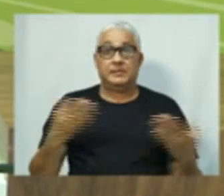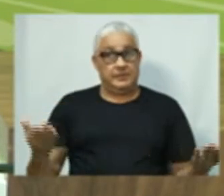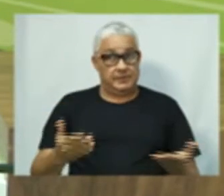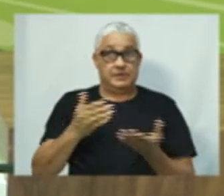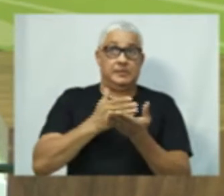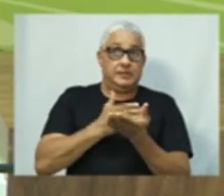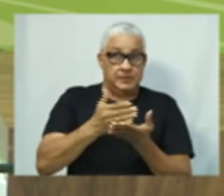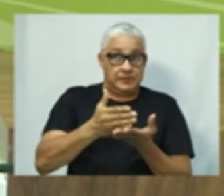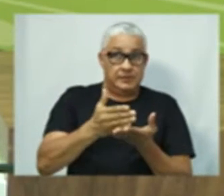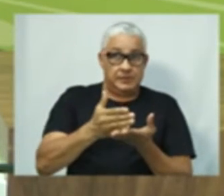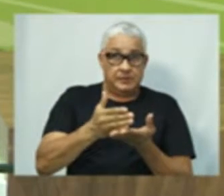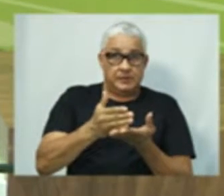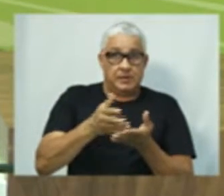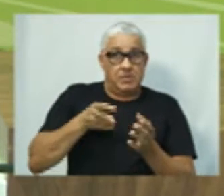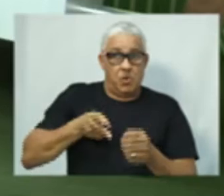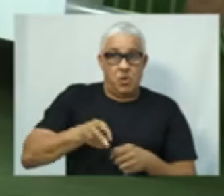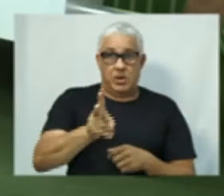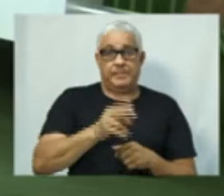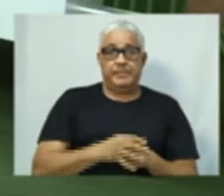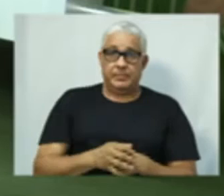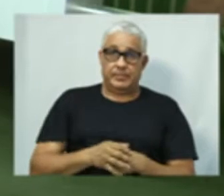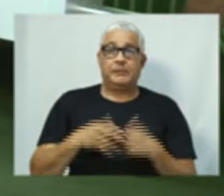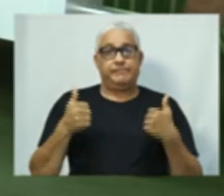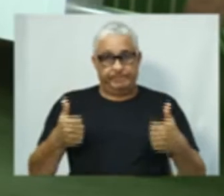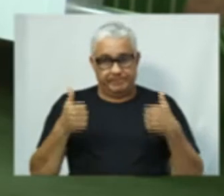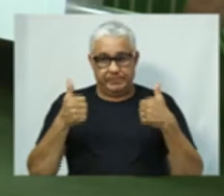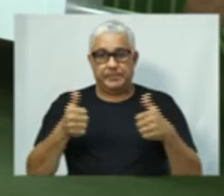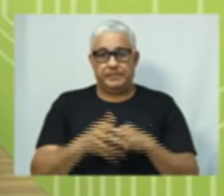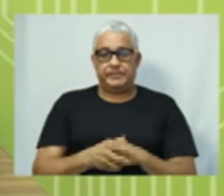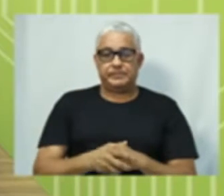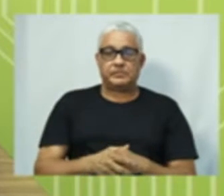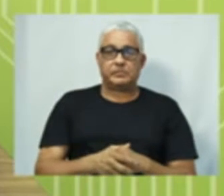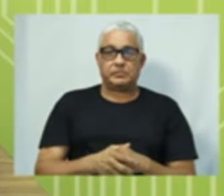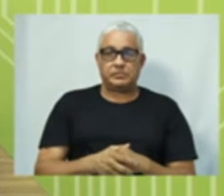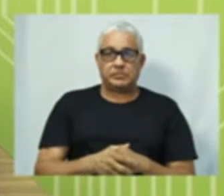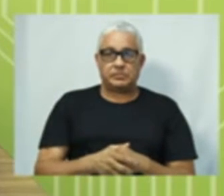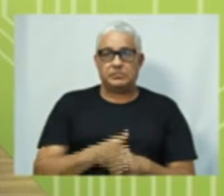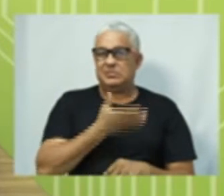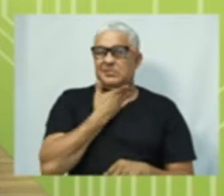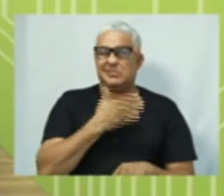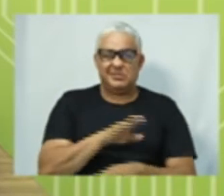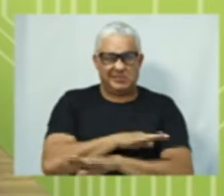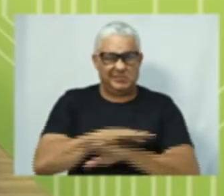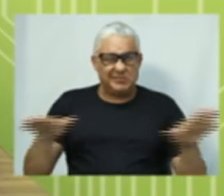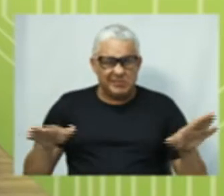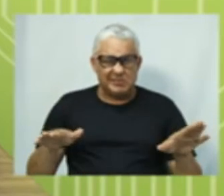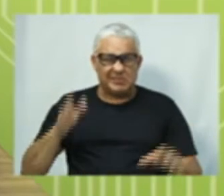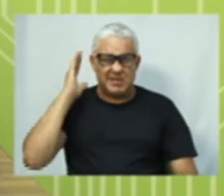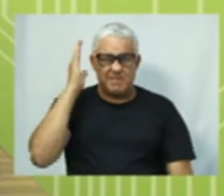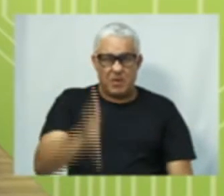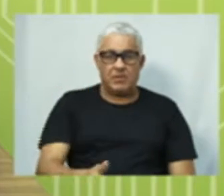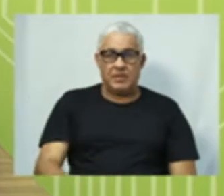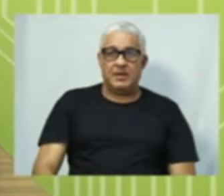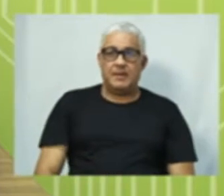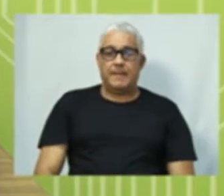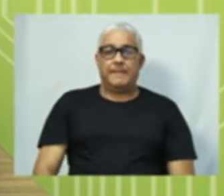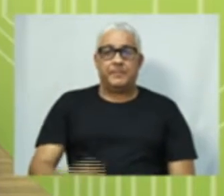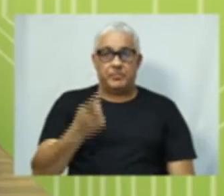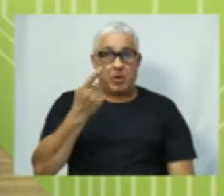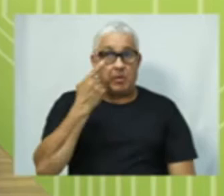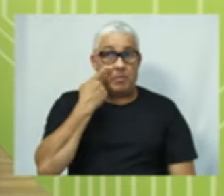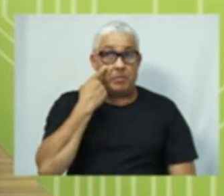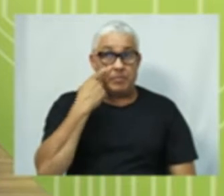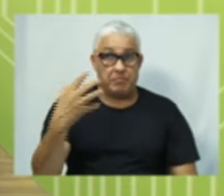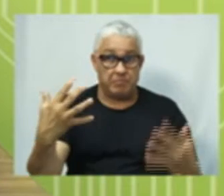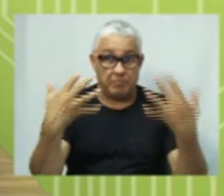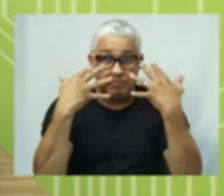dar continuidade. Isso, professor Luí? É isso aí, pessoal. Vamos parar de papo, vamos direto e vamos para a nossa tela aqui. Vamos ver o que a gente